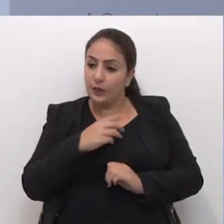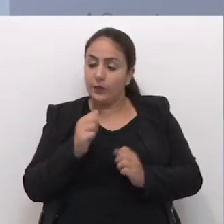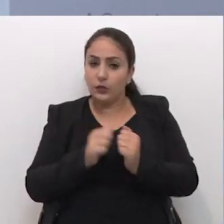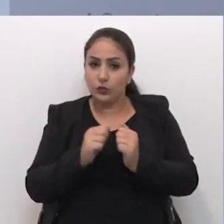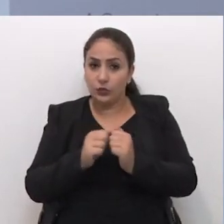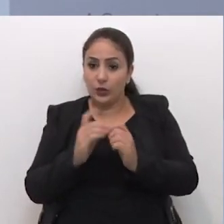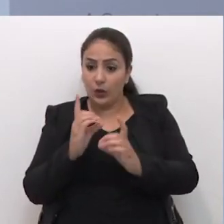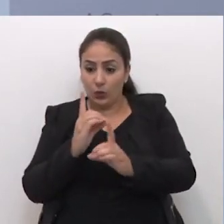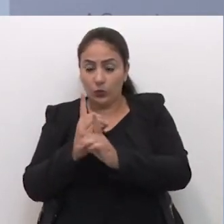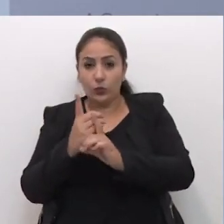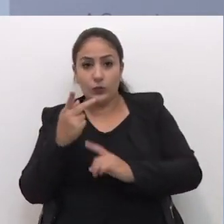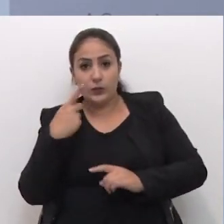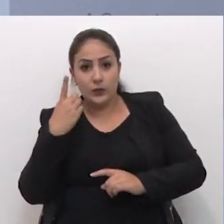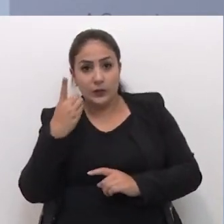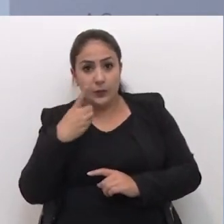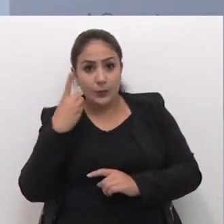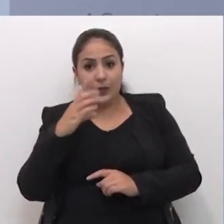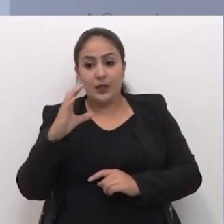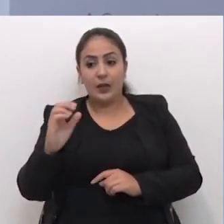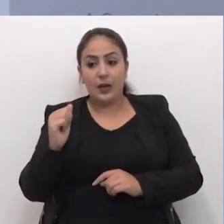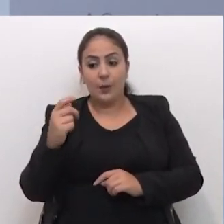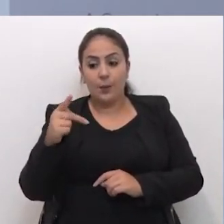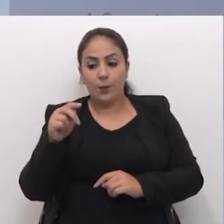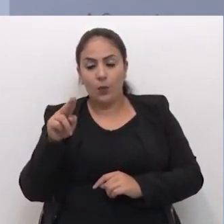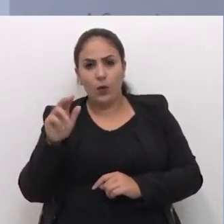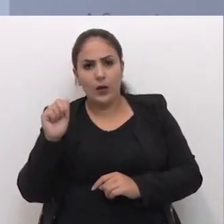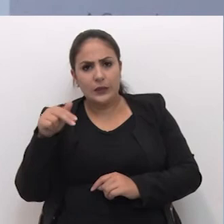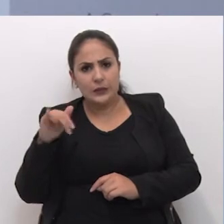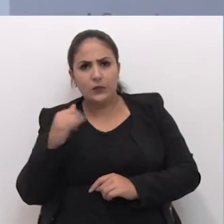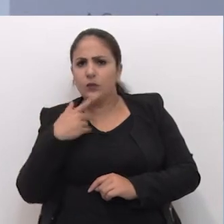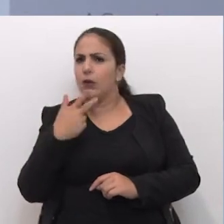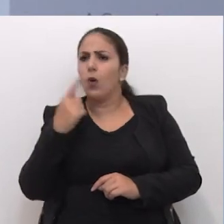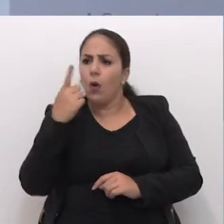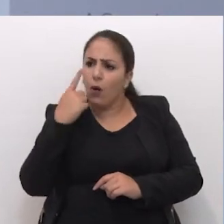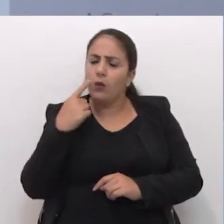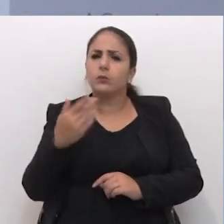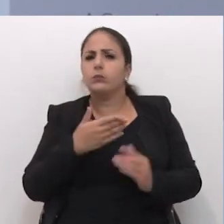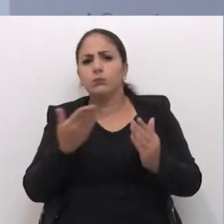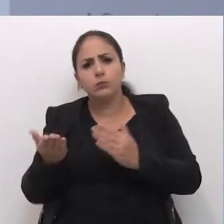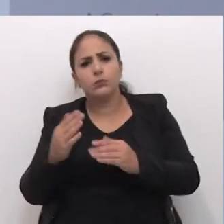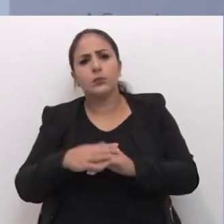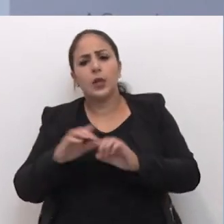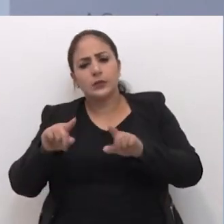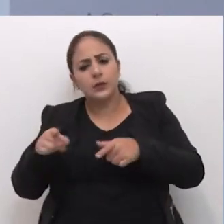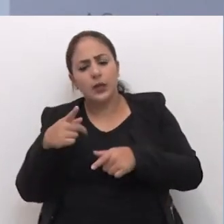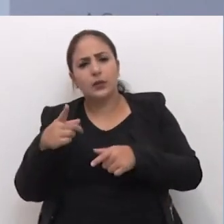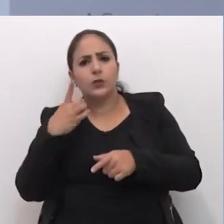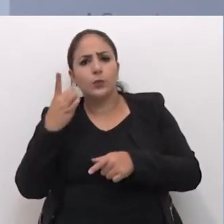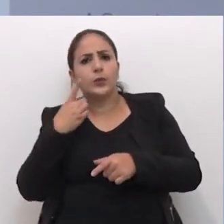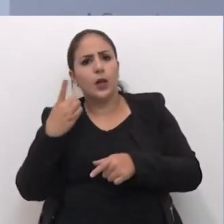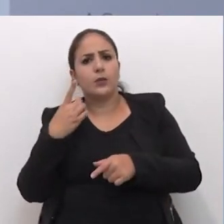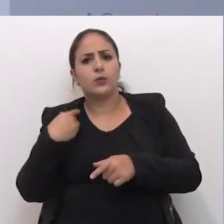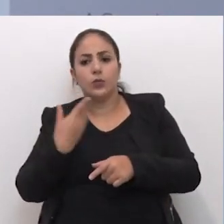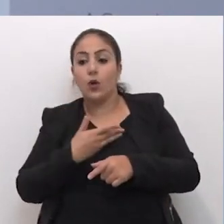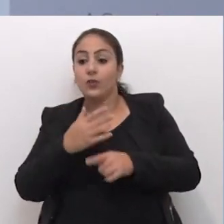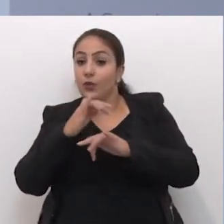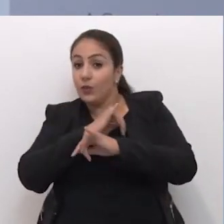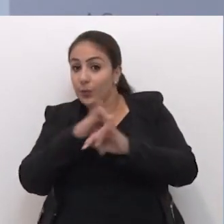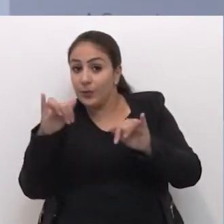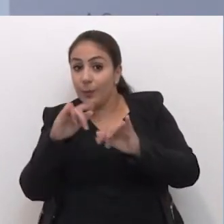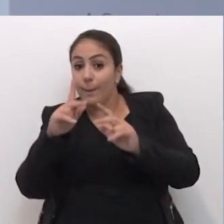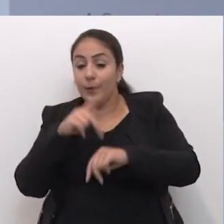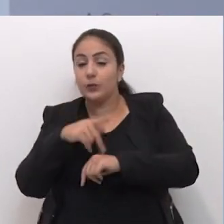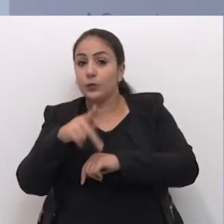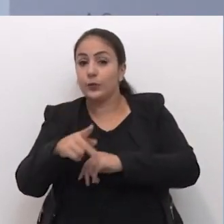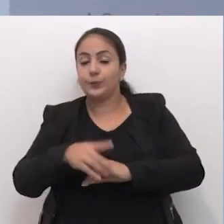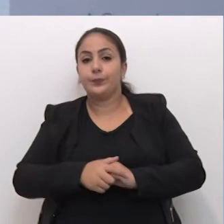se encontrou com o deputado Capuani, disse, não, você vem até o gabinete, que eu tenho umas notícias boas para dar